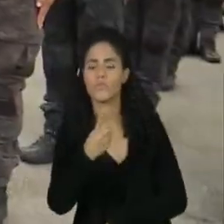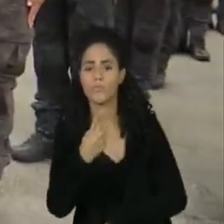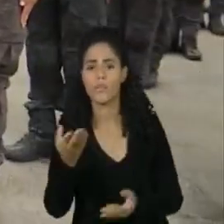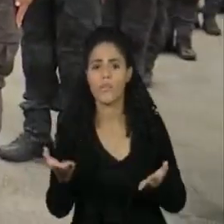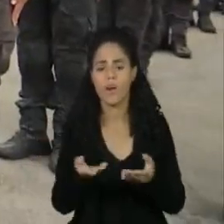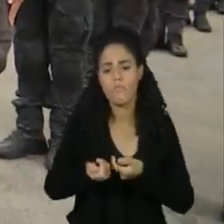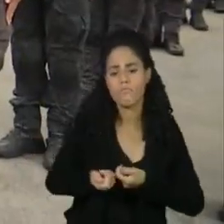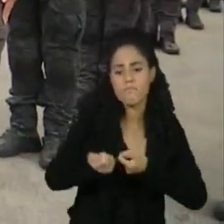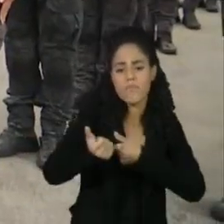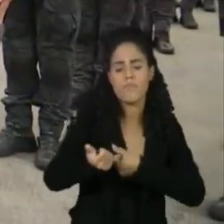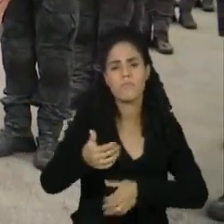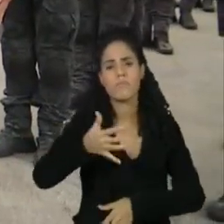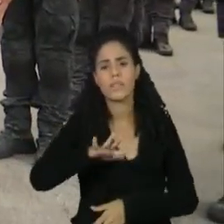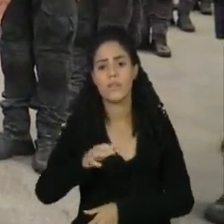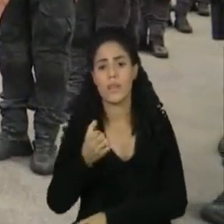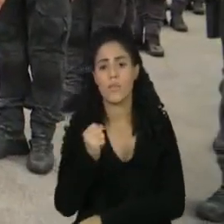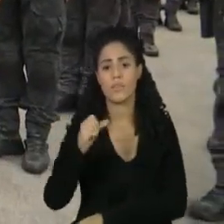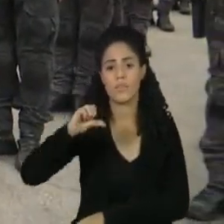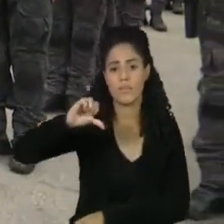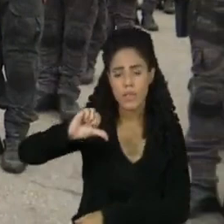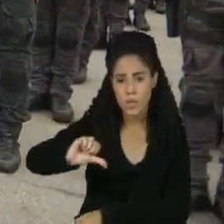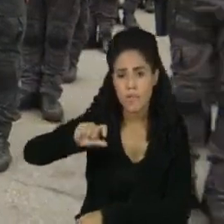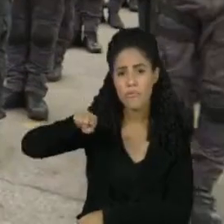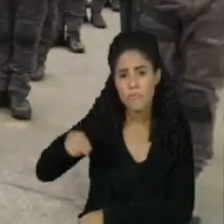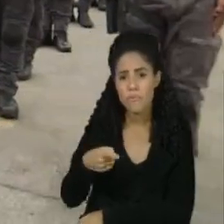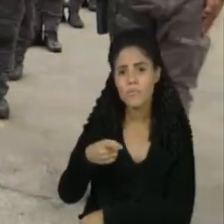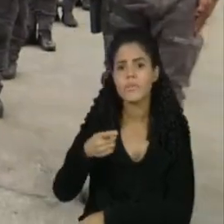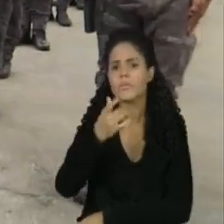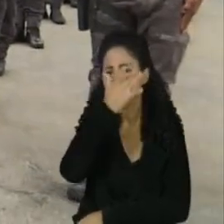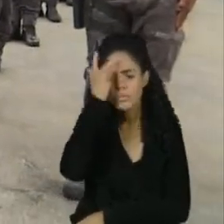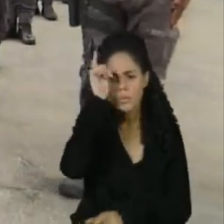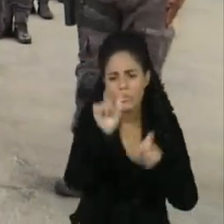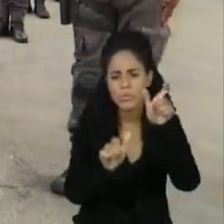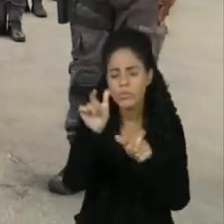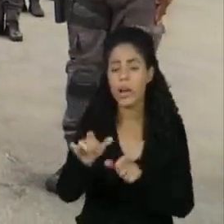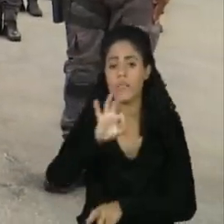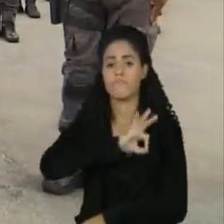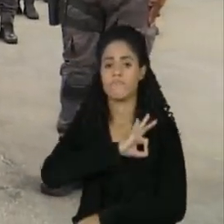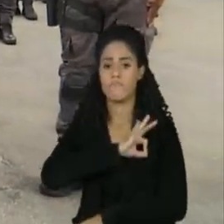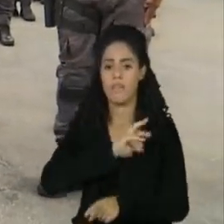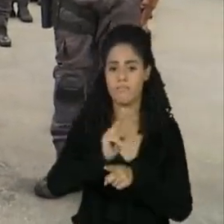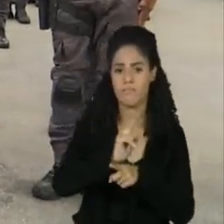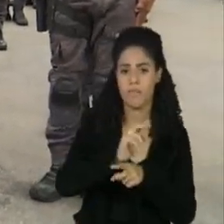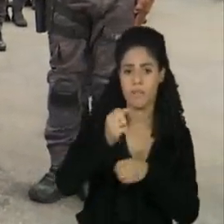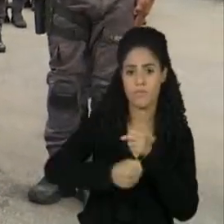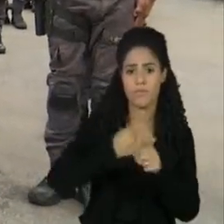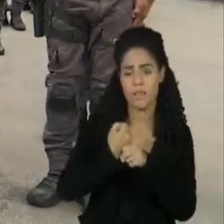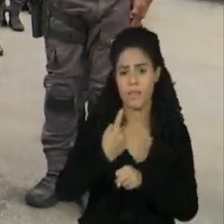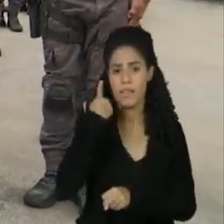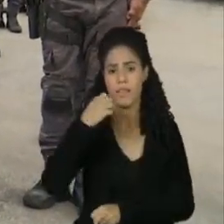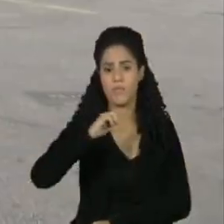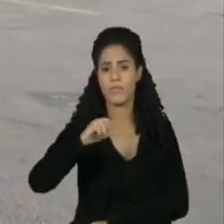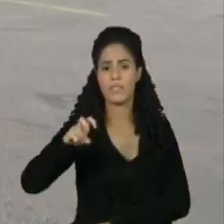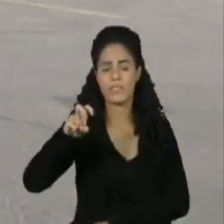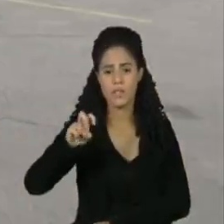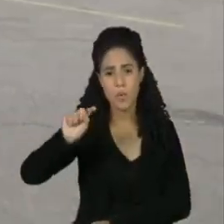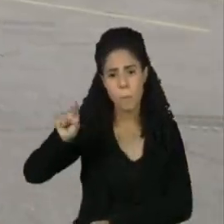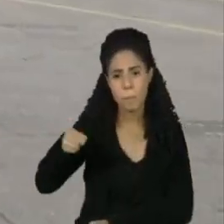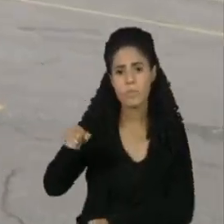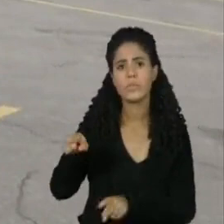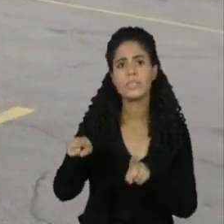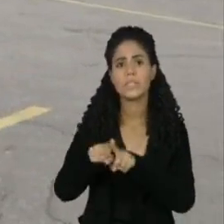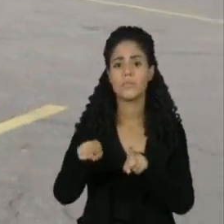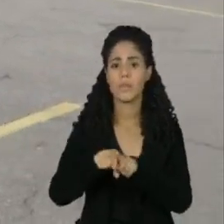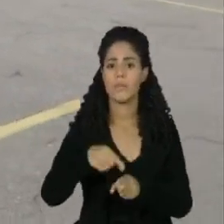o benefício deve alcançar 89 mil policiais pelo primeiro bimestre do ano passado e mais 95.000